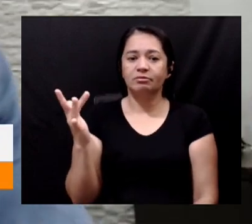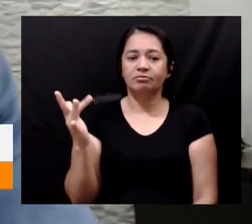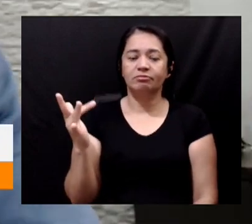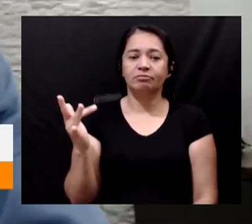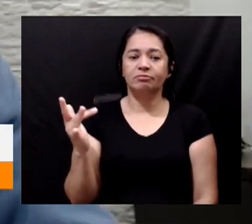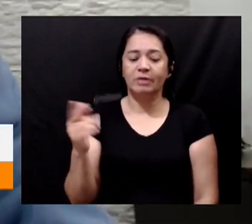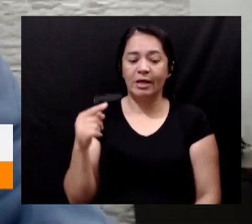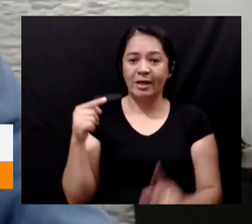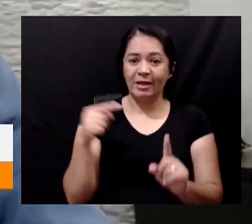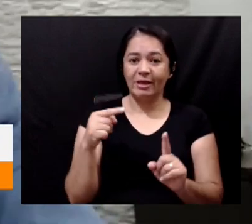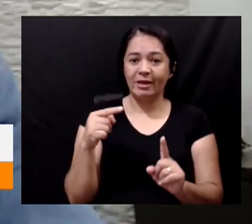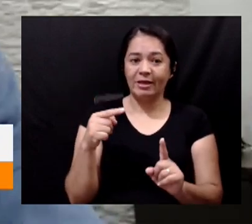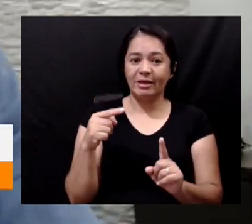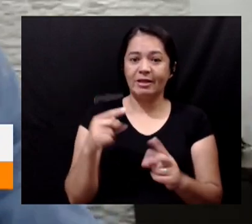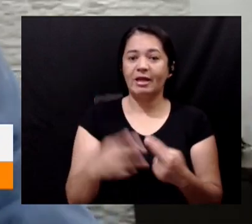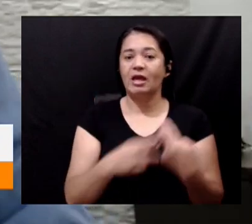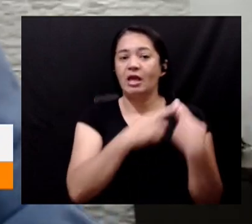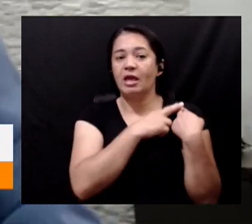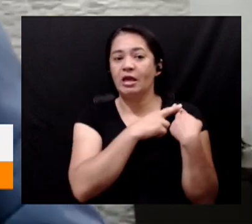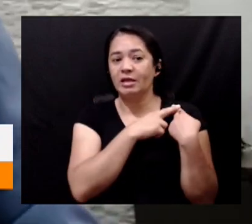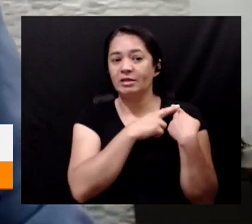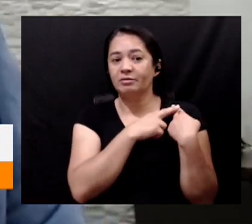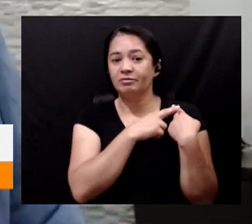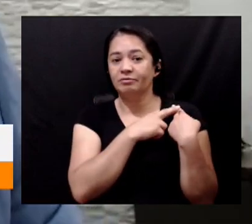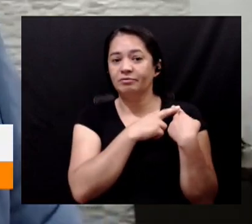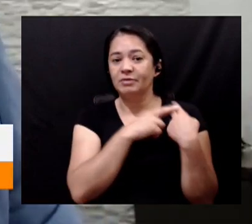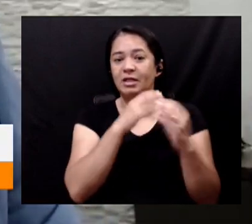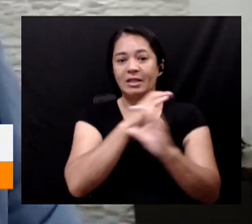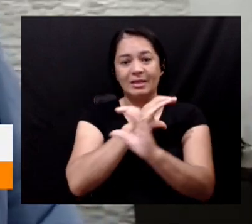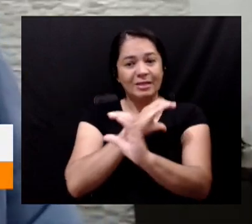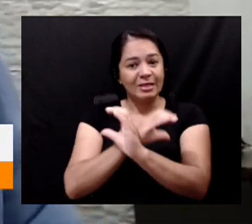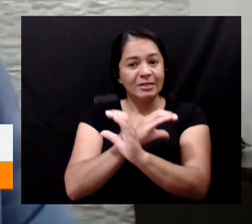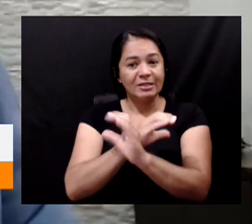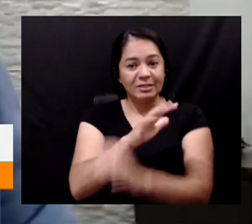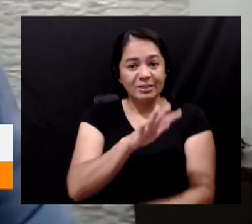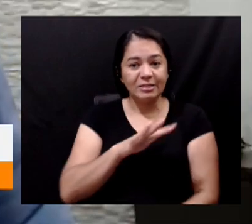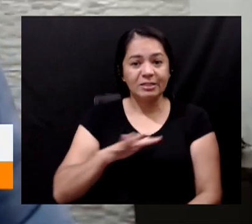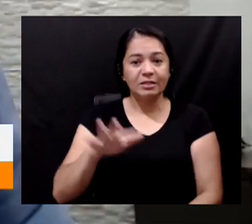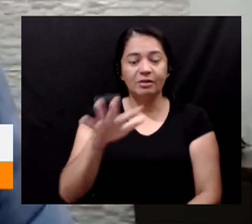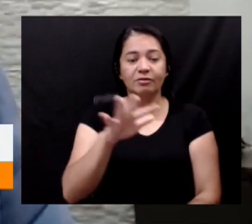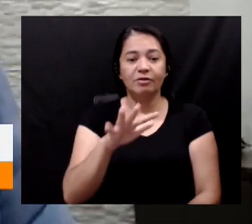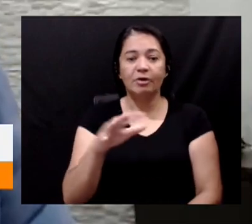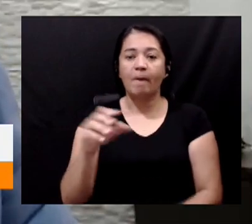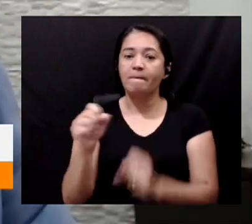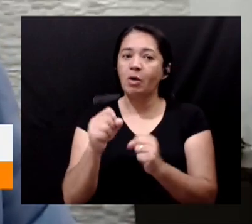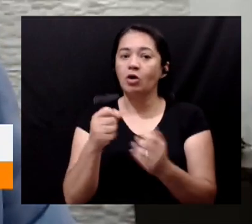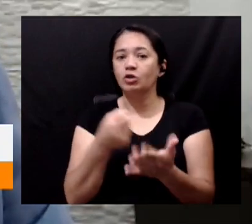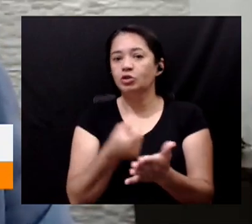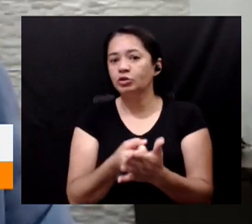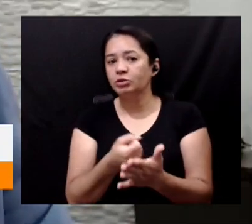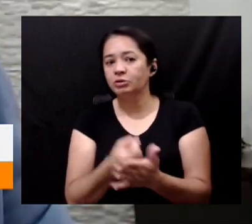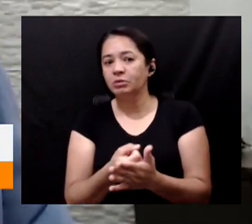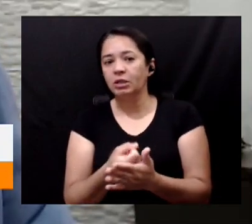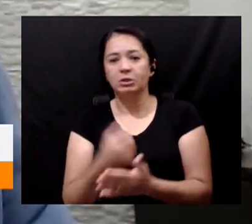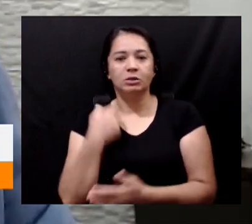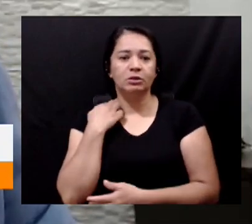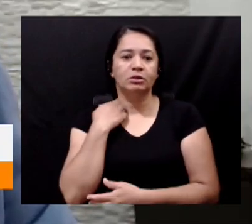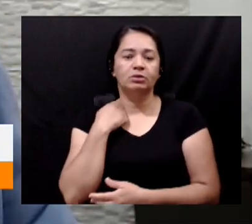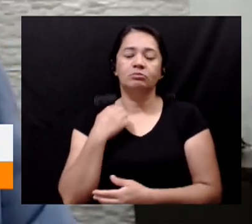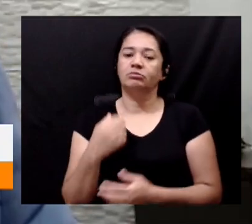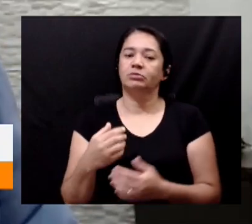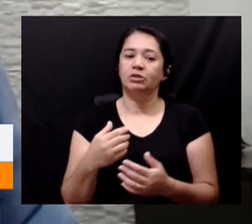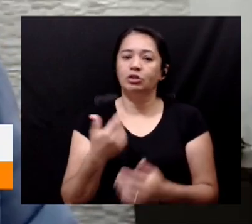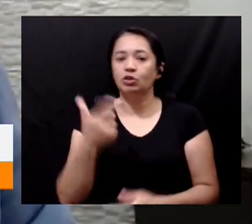tanto na esfera civil, obviamente, tem que pagar uma indenização ou ser responsabilizado de alguma outra forma